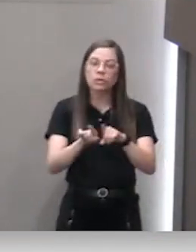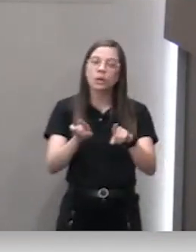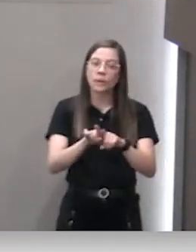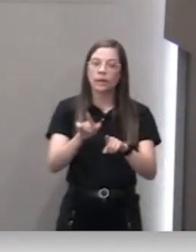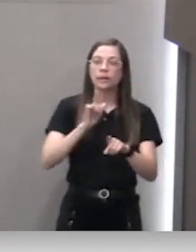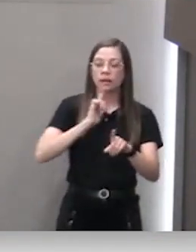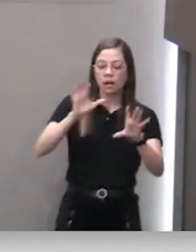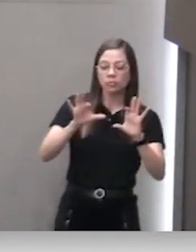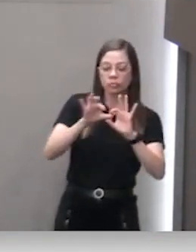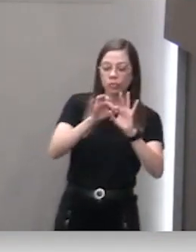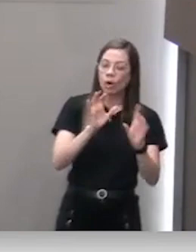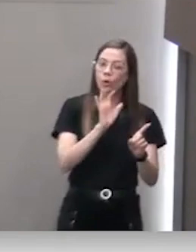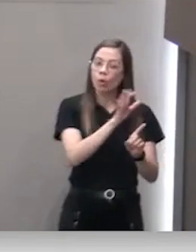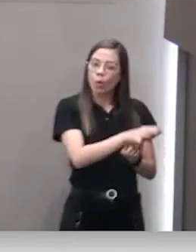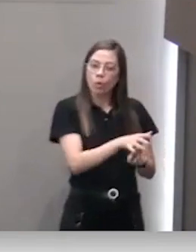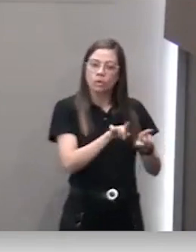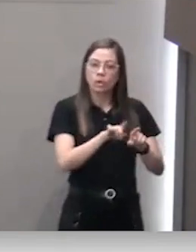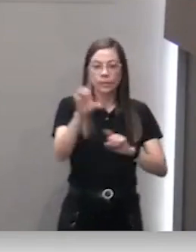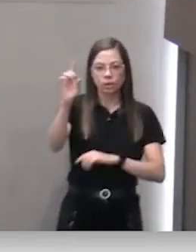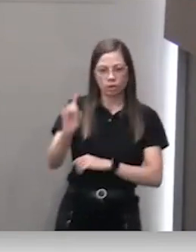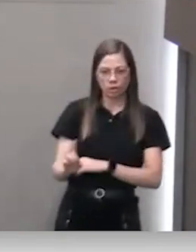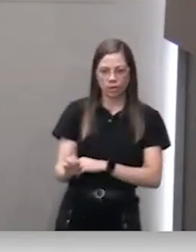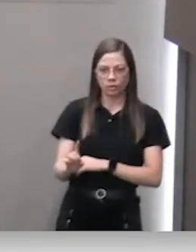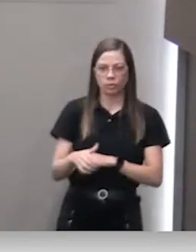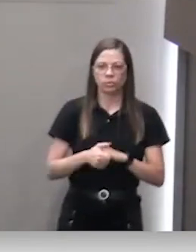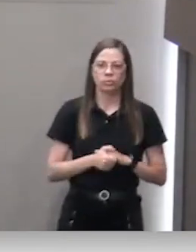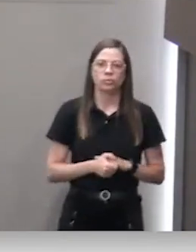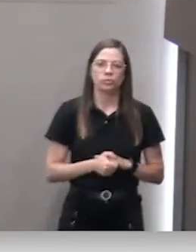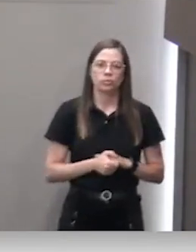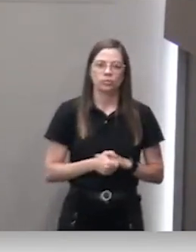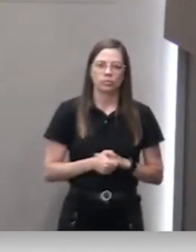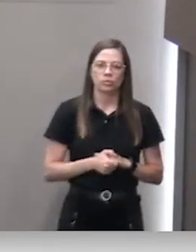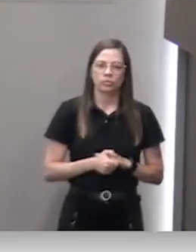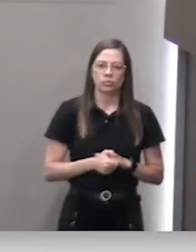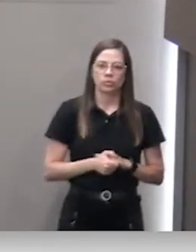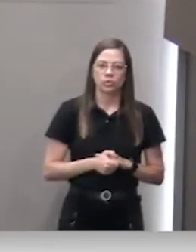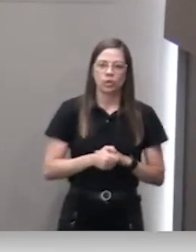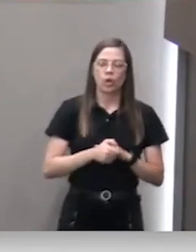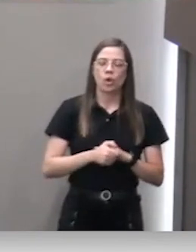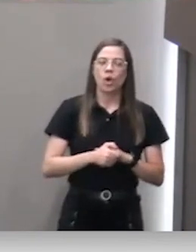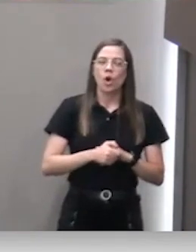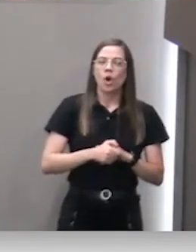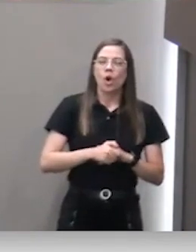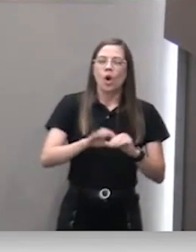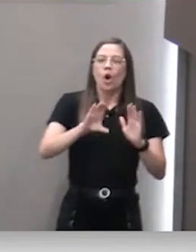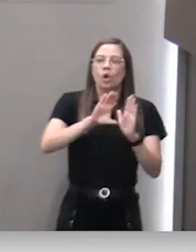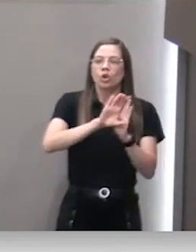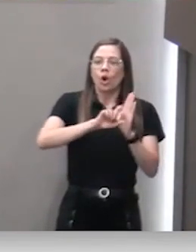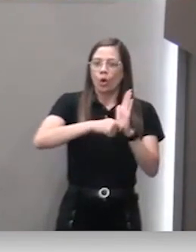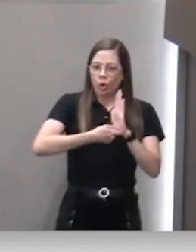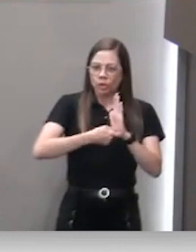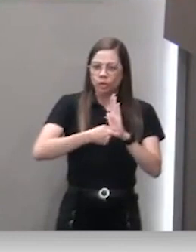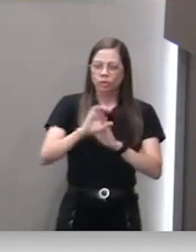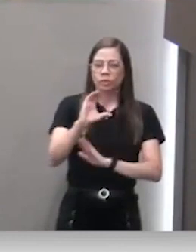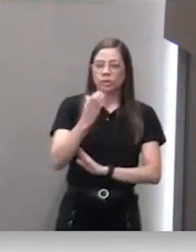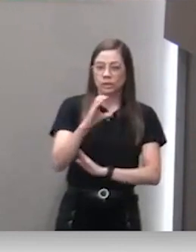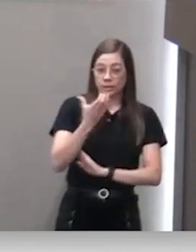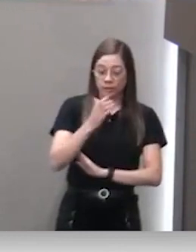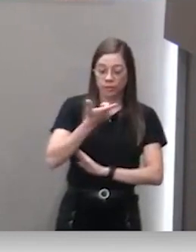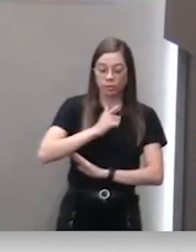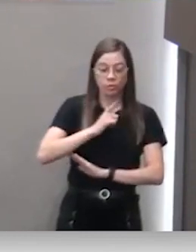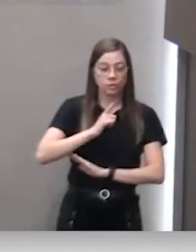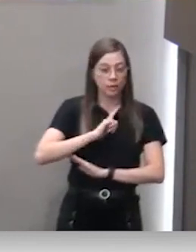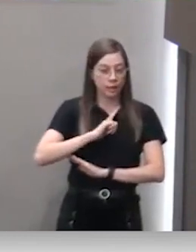correlata contrapartida em direito. No Código Civil, compete aos pais o